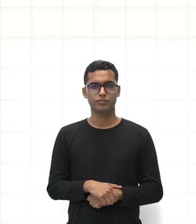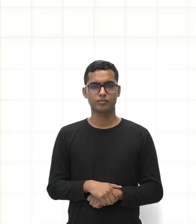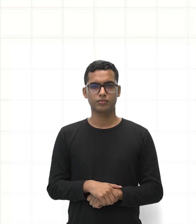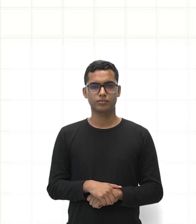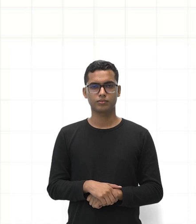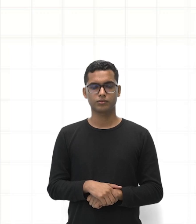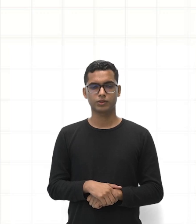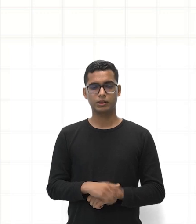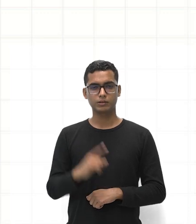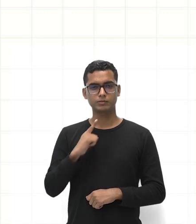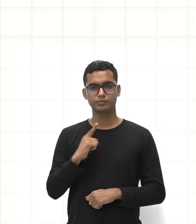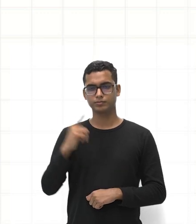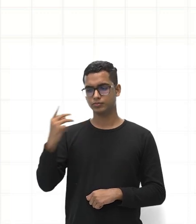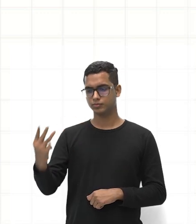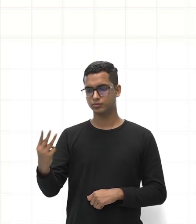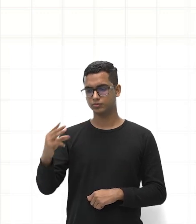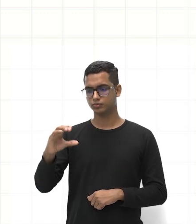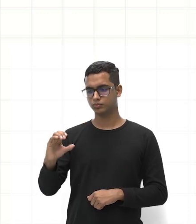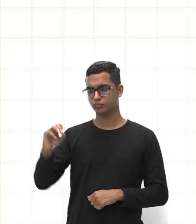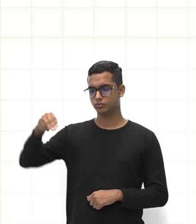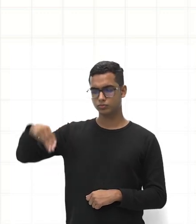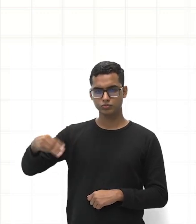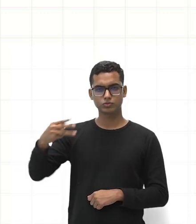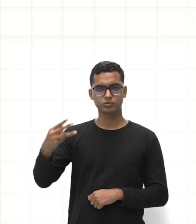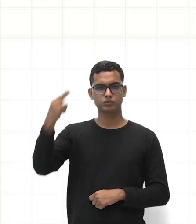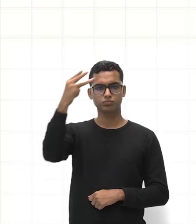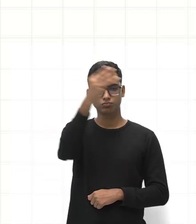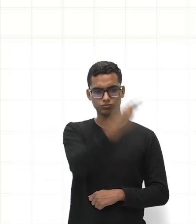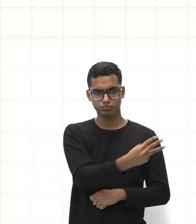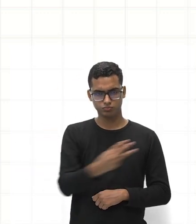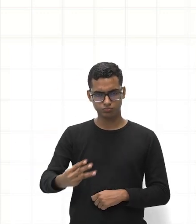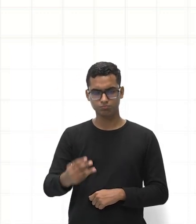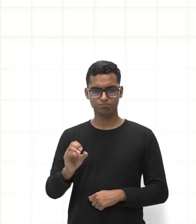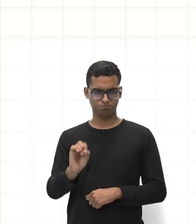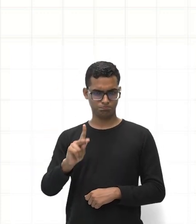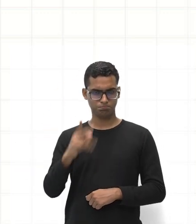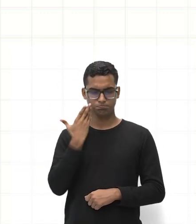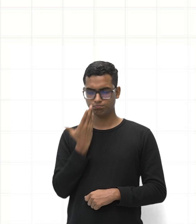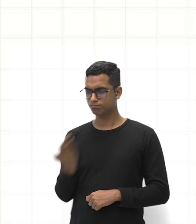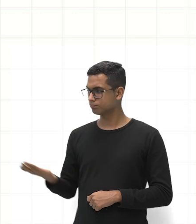tenha medida 3 em cada lado. Tá legal? Não será sendo 3.